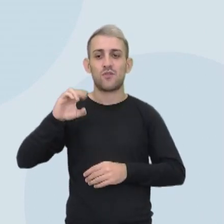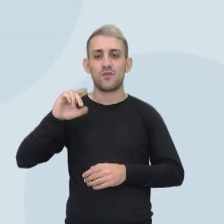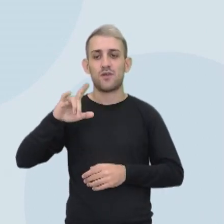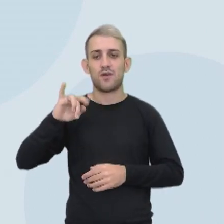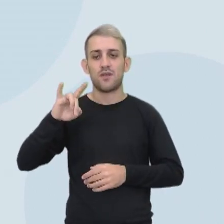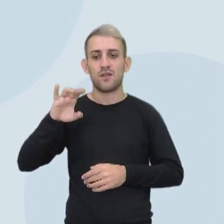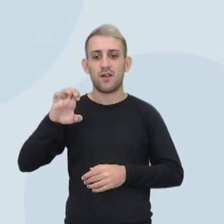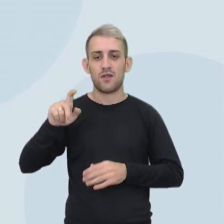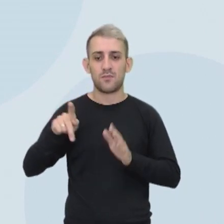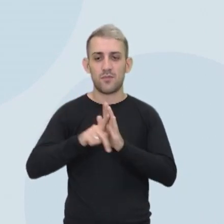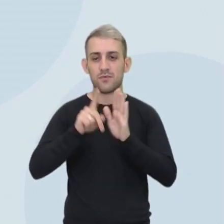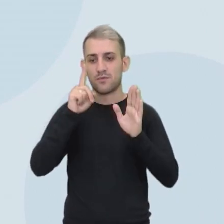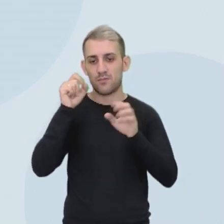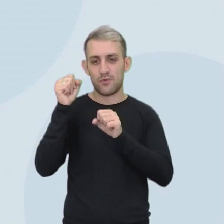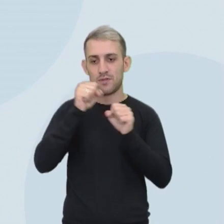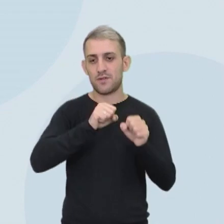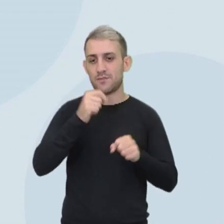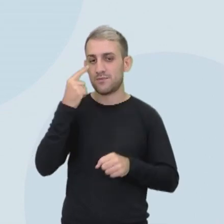bom?